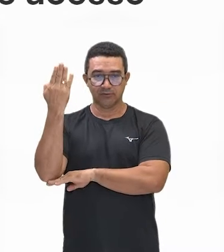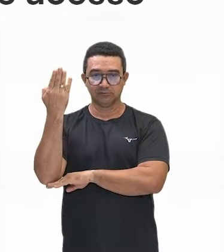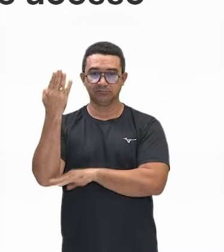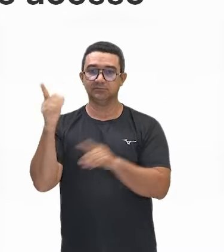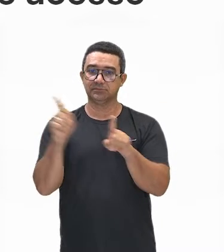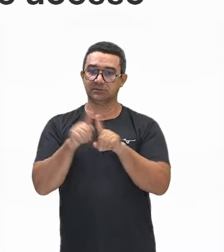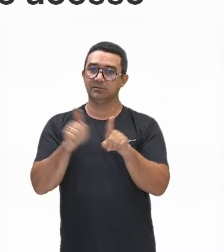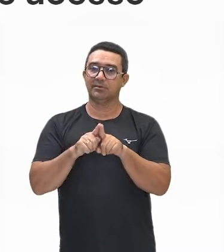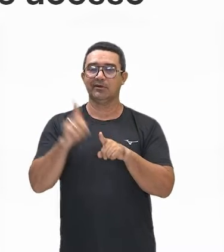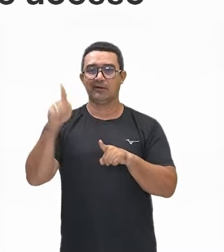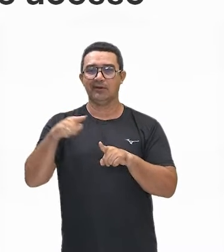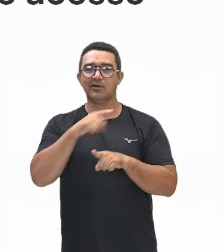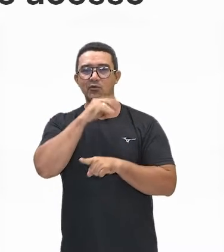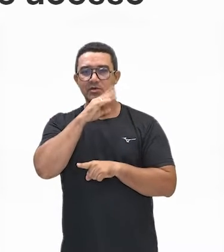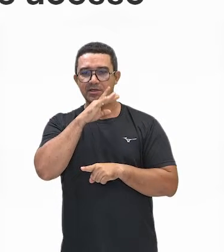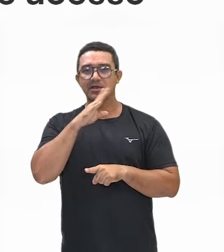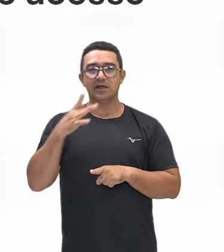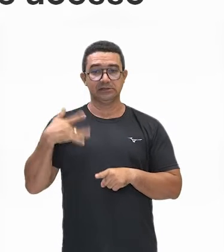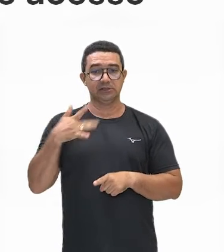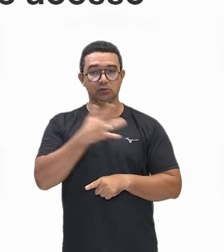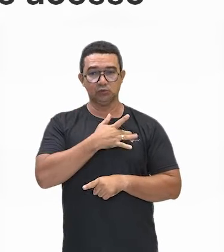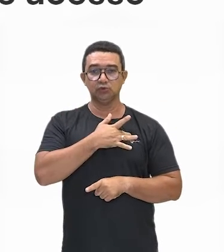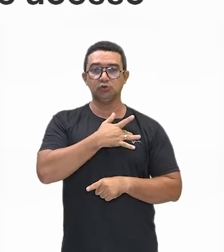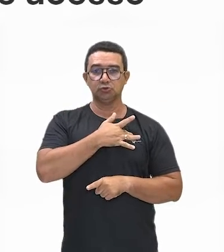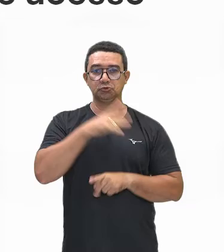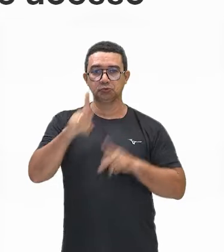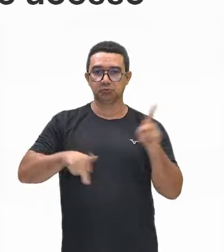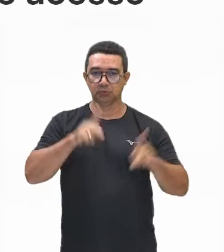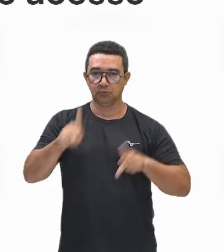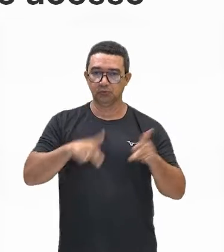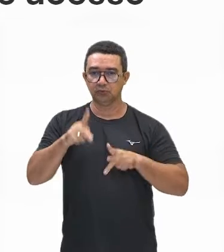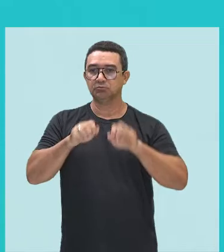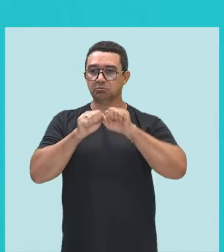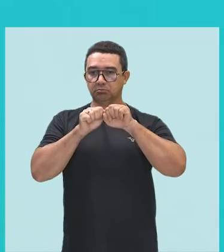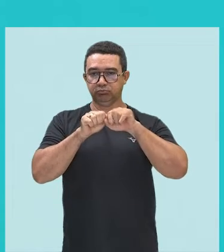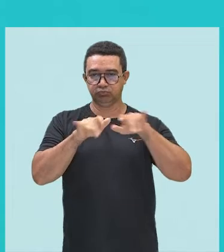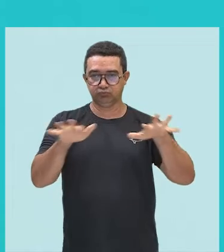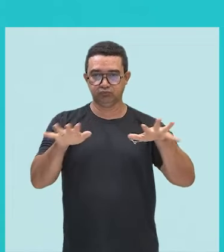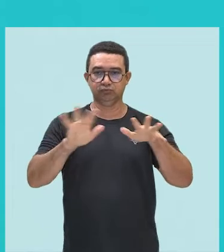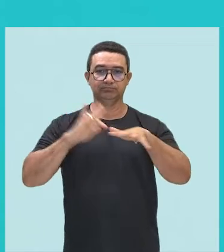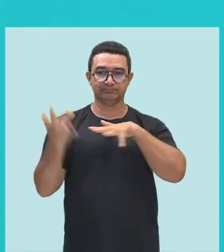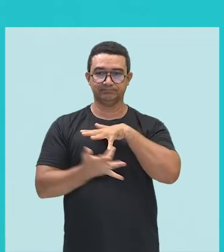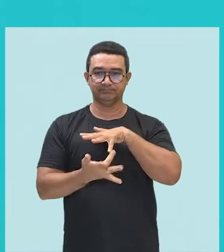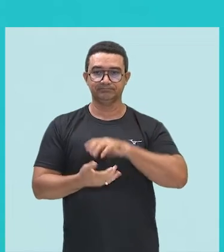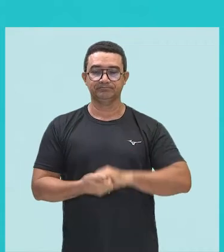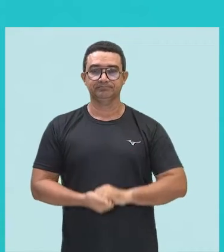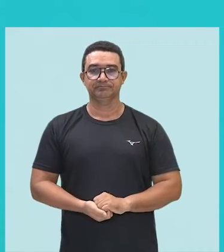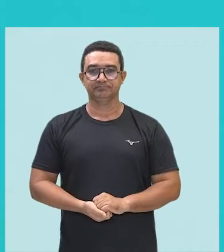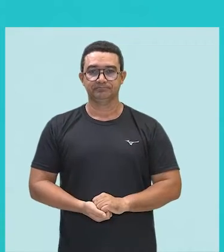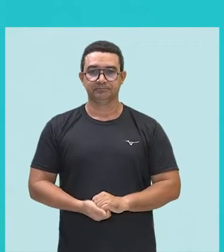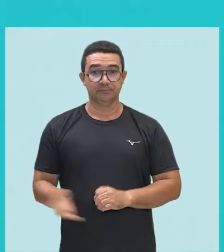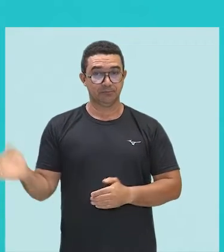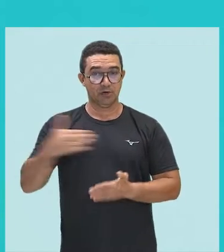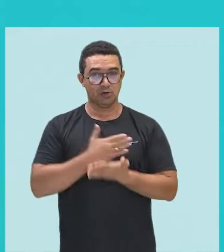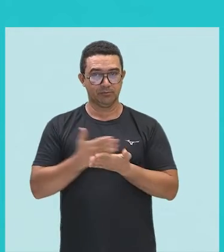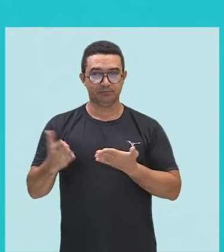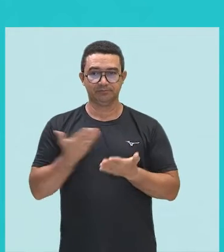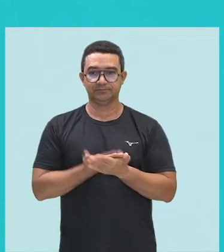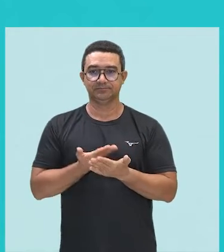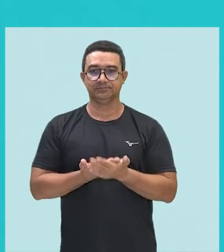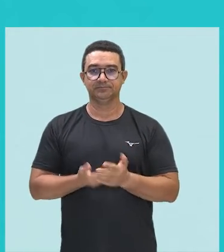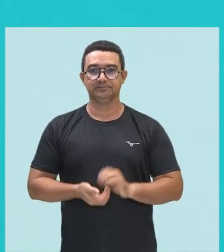potencialmente nocivas à saúde pública que circulam nas redes sociais. Vamos agora iniciar nossa aula de hoje.